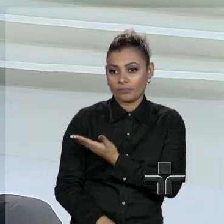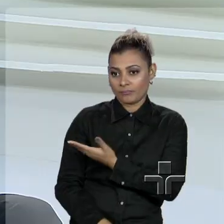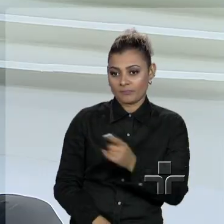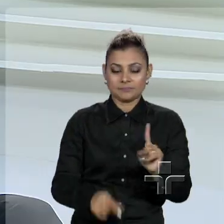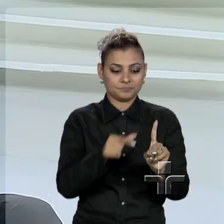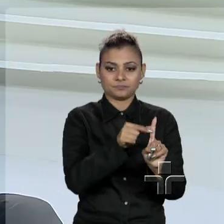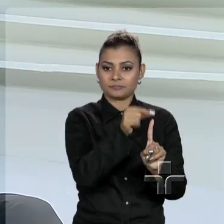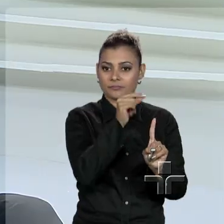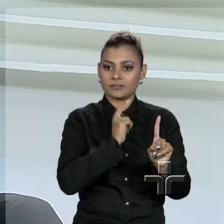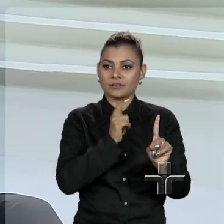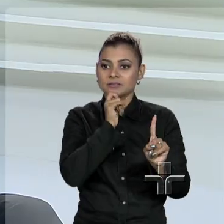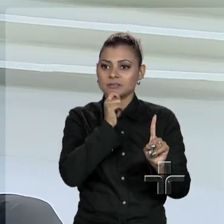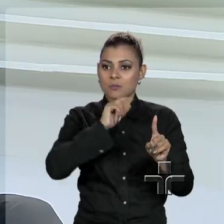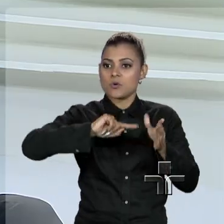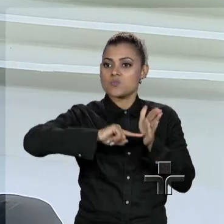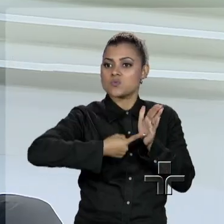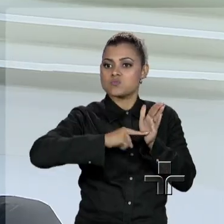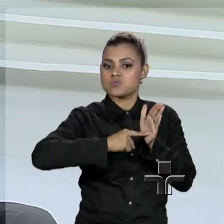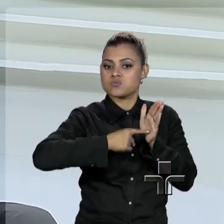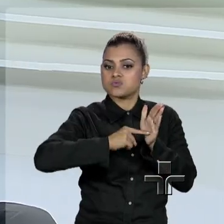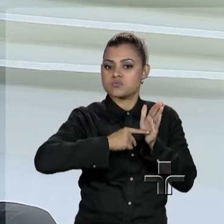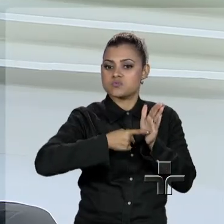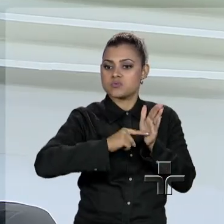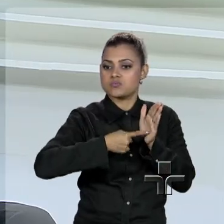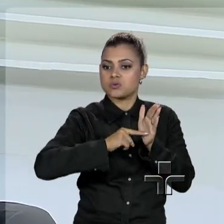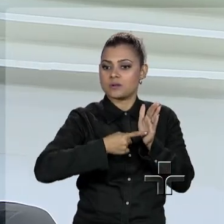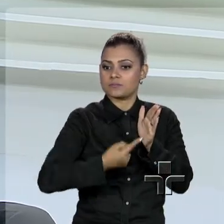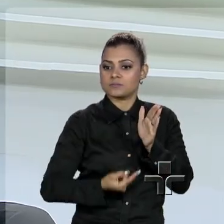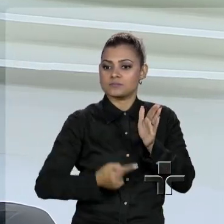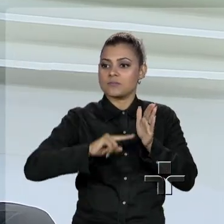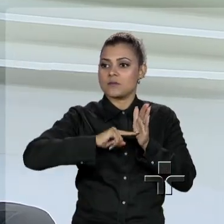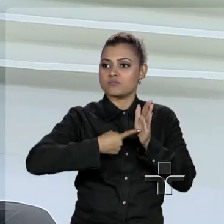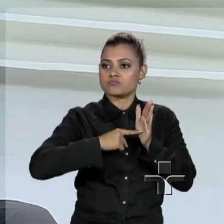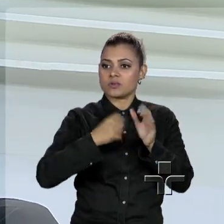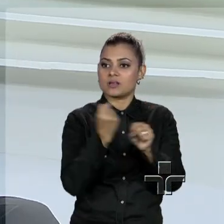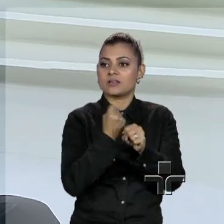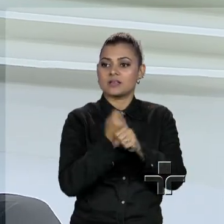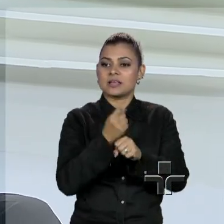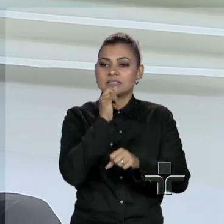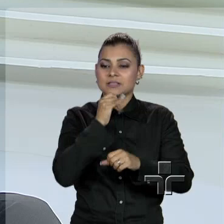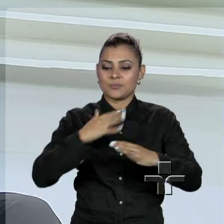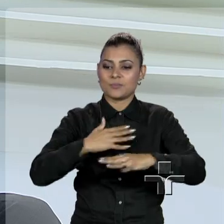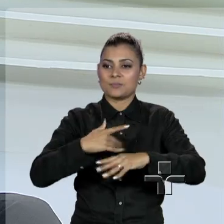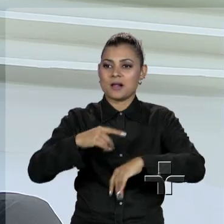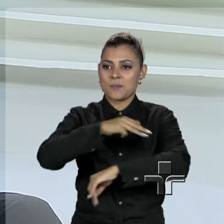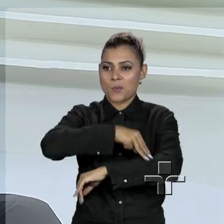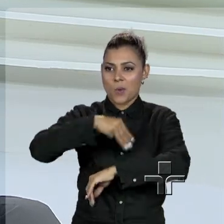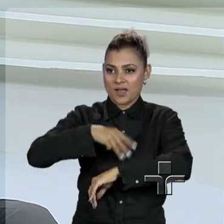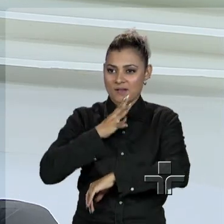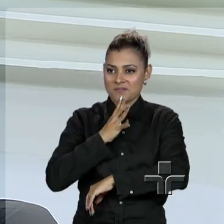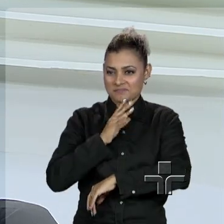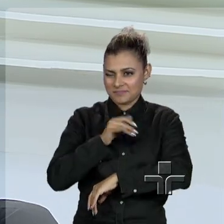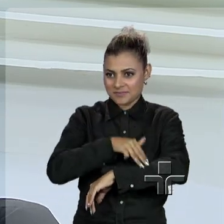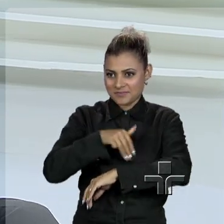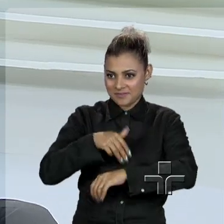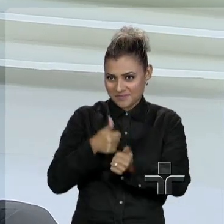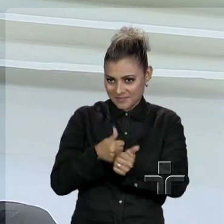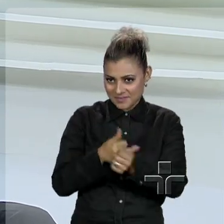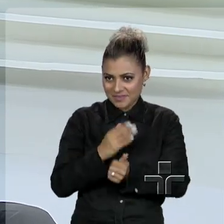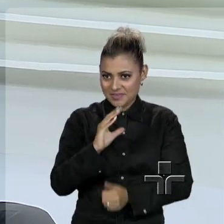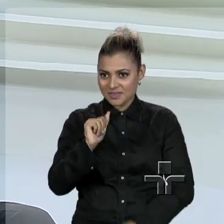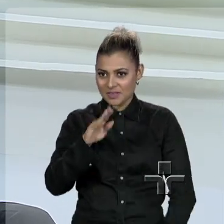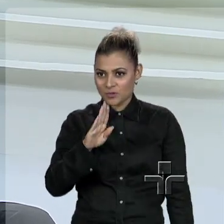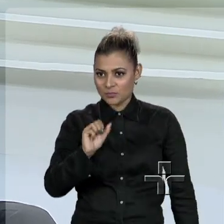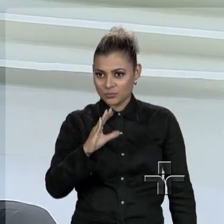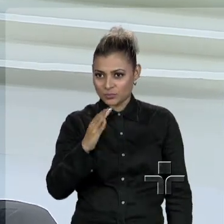pobre desgraçado da Moca, tá certo? Ele fabricou esse negócio. Ou do Cambuci. Ou do Cambuci, tá certo? Aí